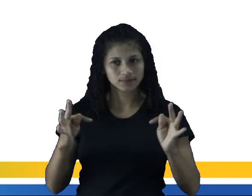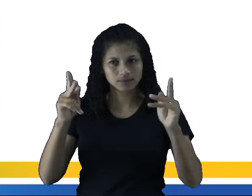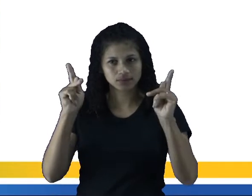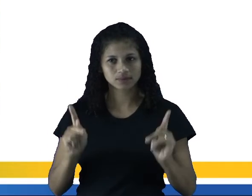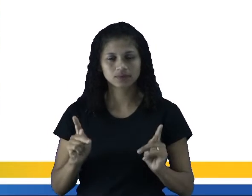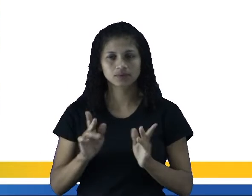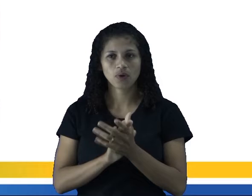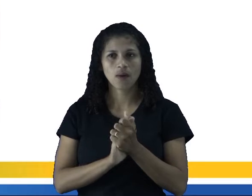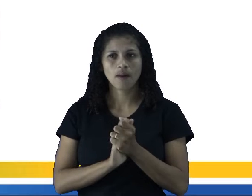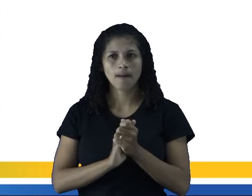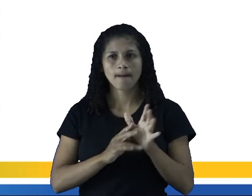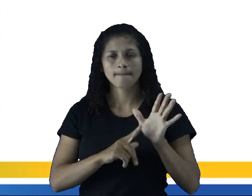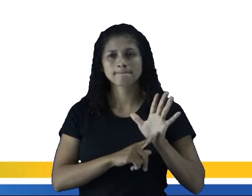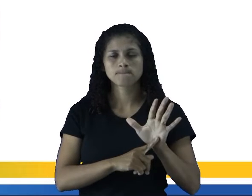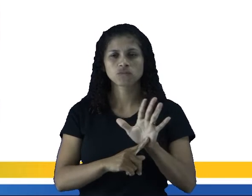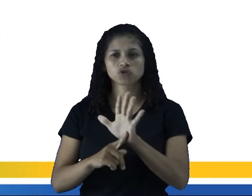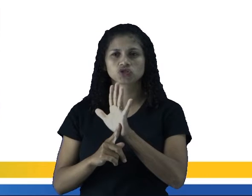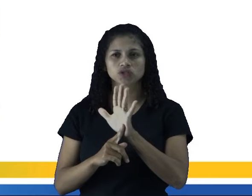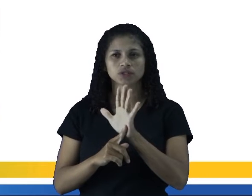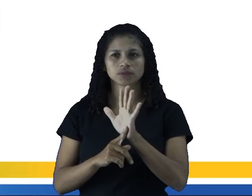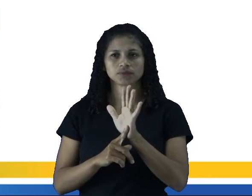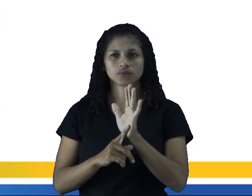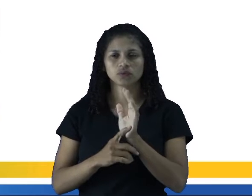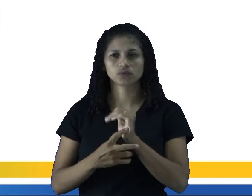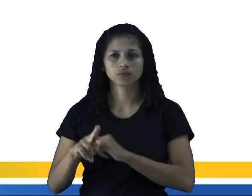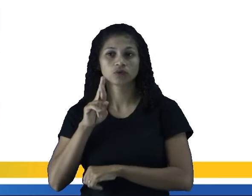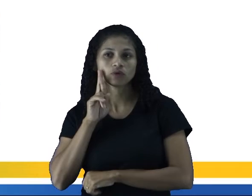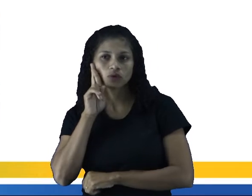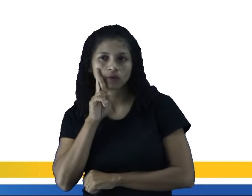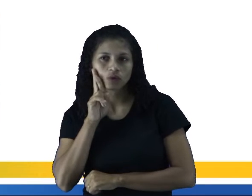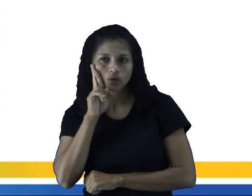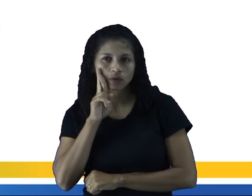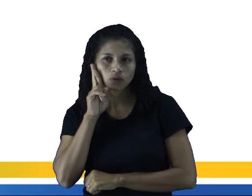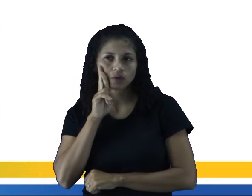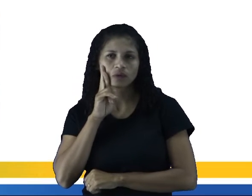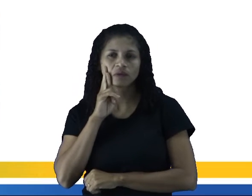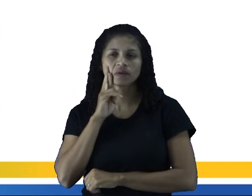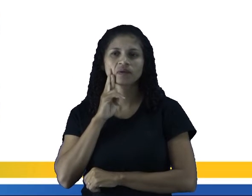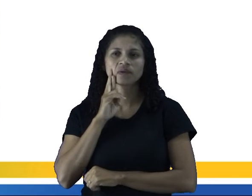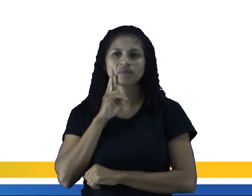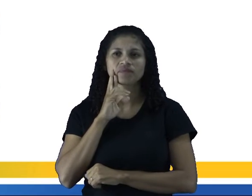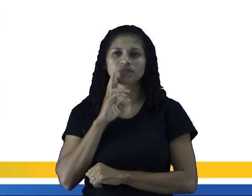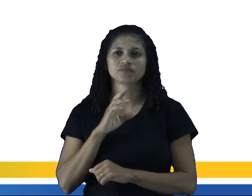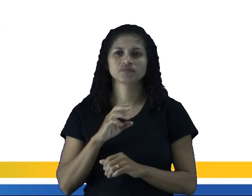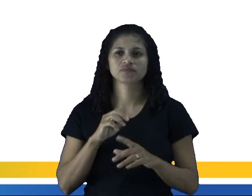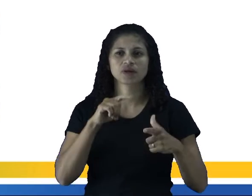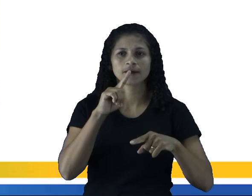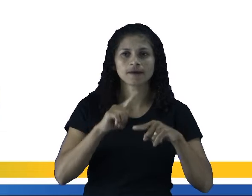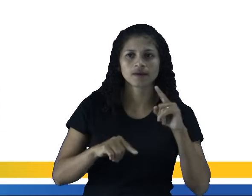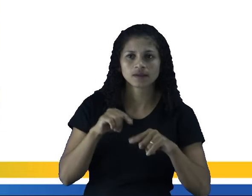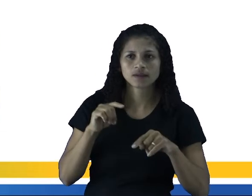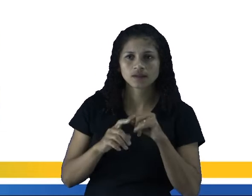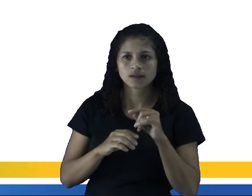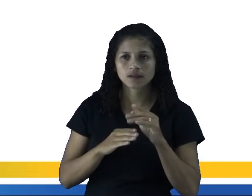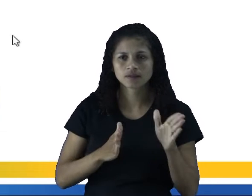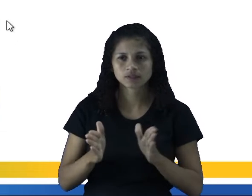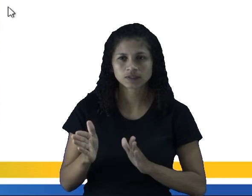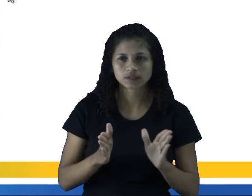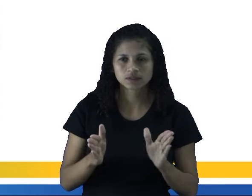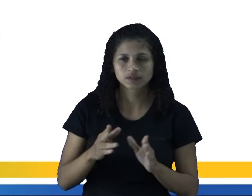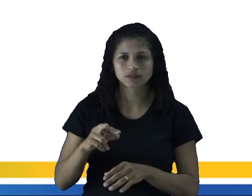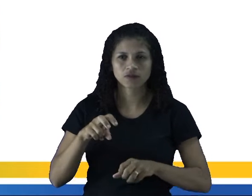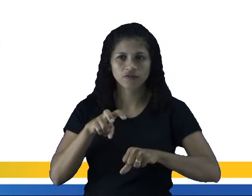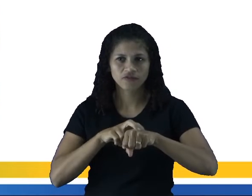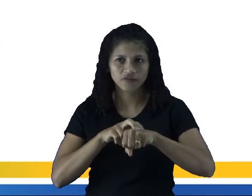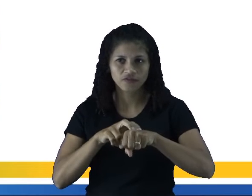elementos representativos, que são esses que estão aqui em rosa, os elementos de transição que estão aqui em verde,